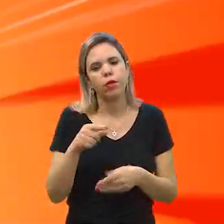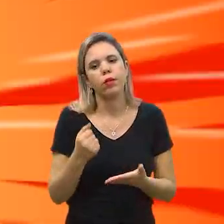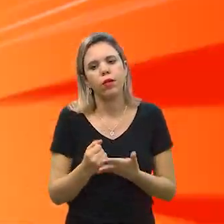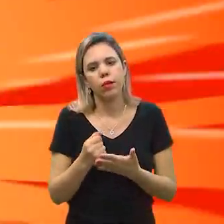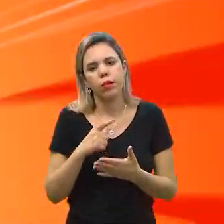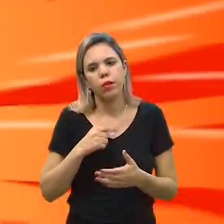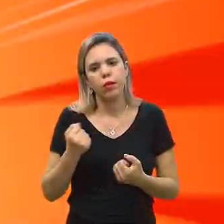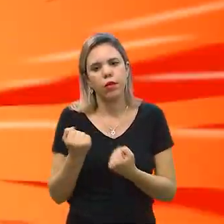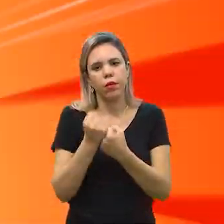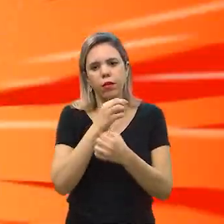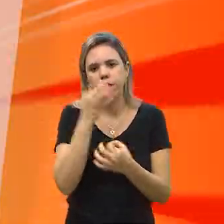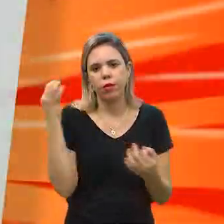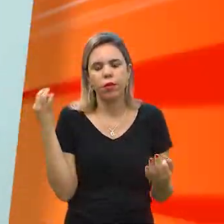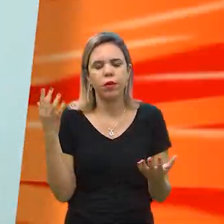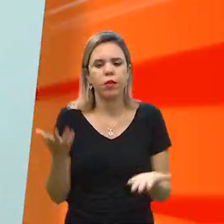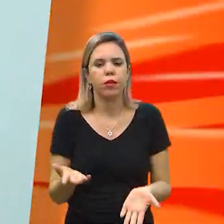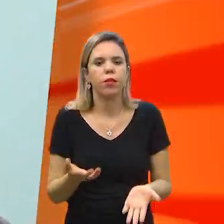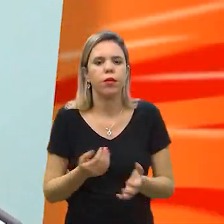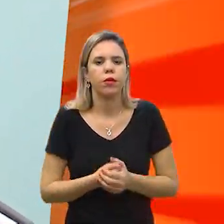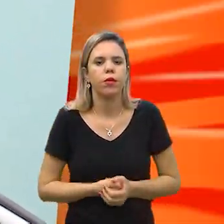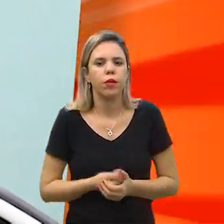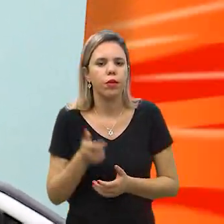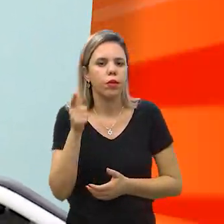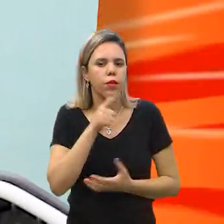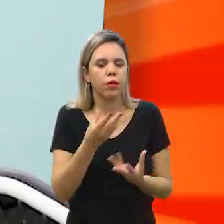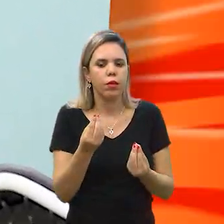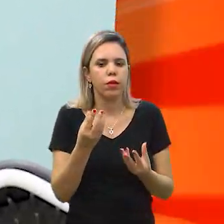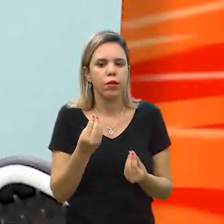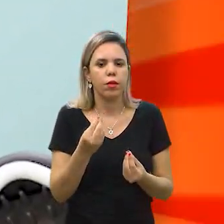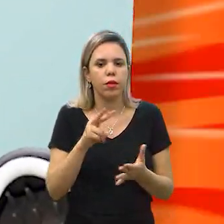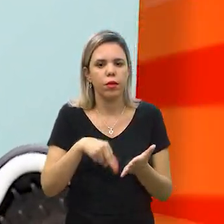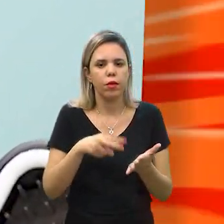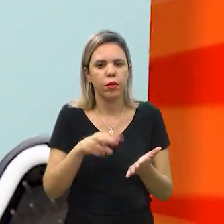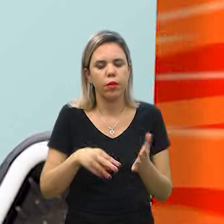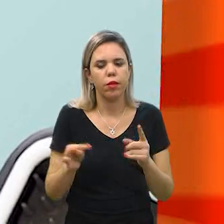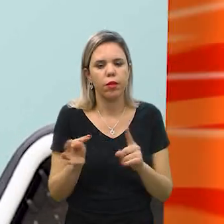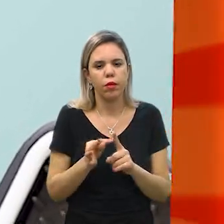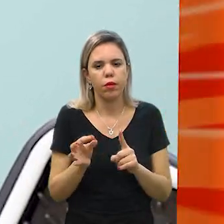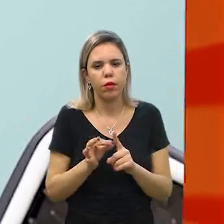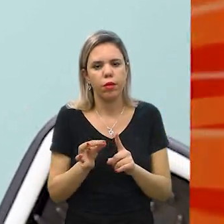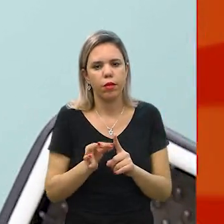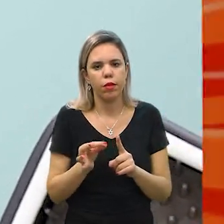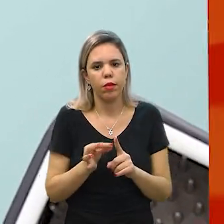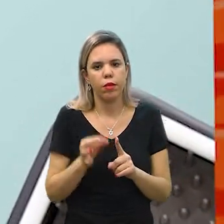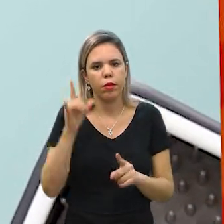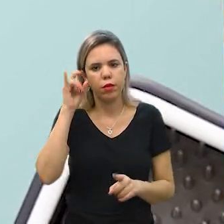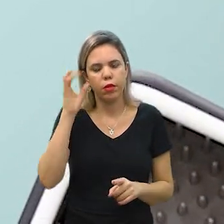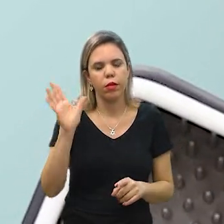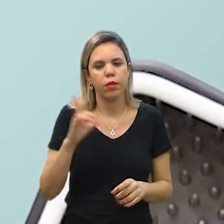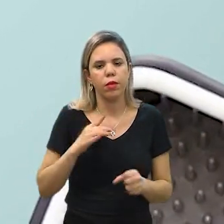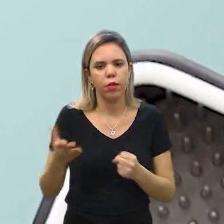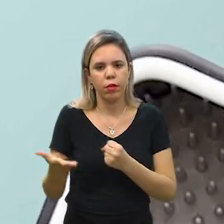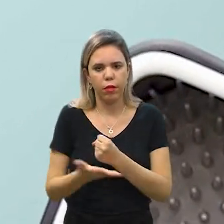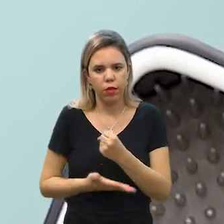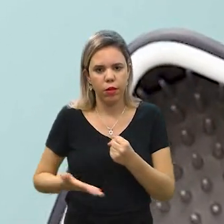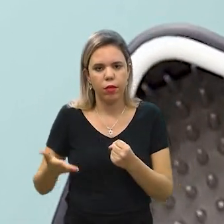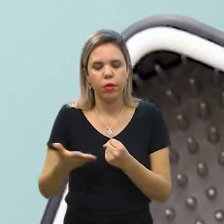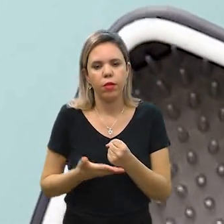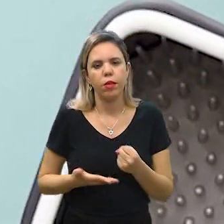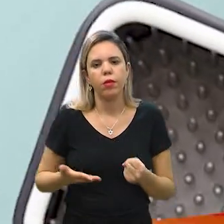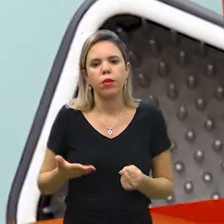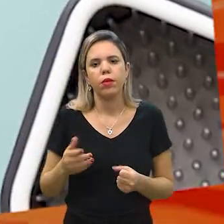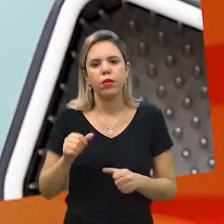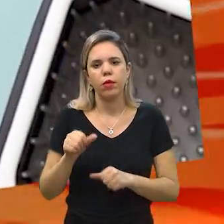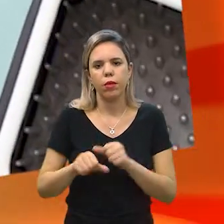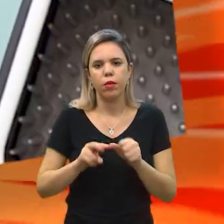lá tem um apoio incrível e consegui muitos leitores através do Twitter, mas no Instagram eu já tinha uma base estabelecida,